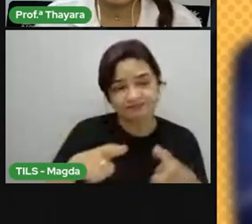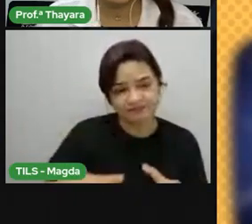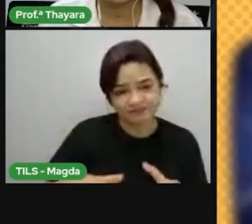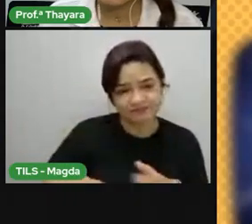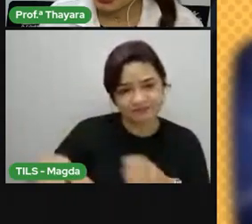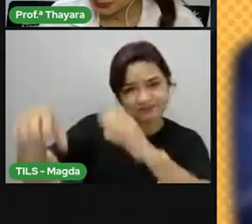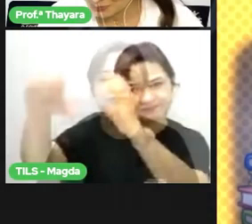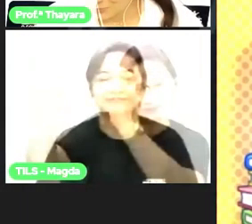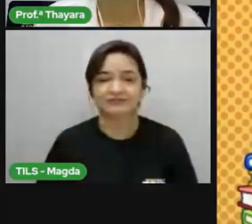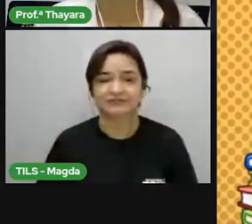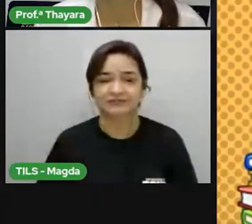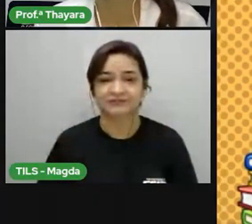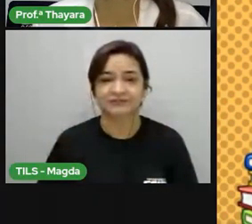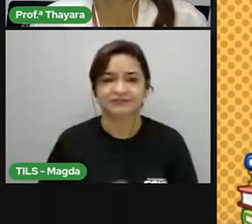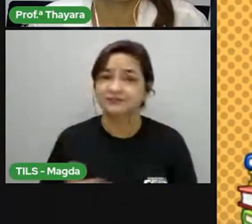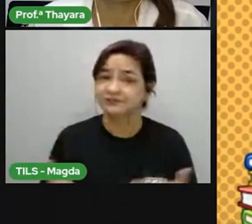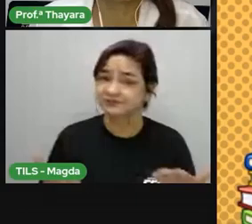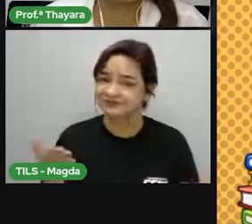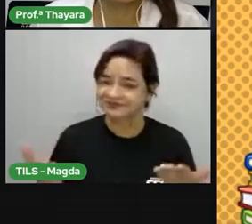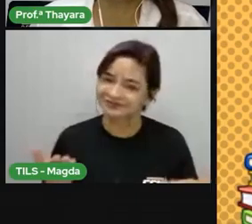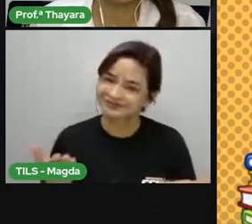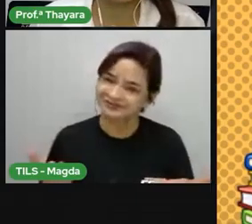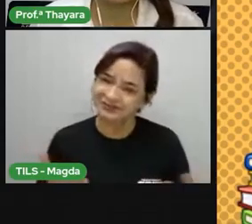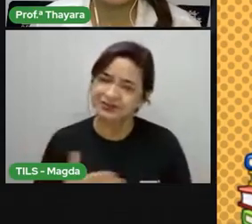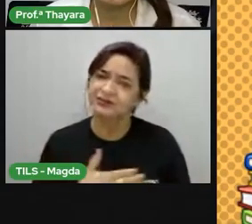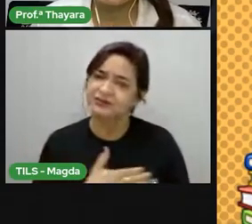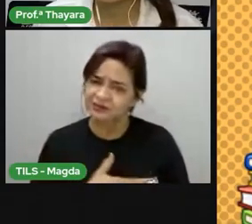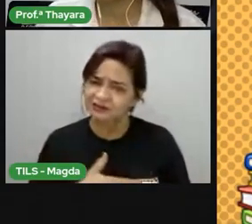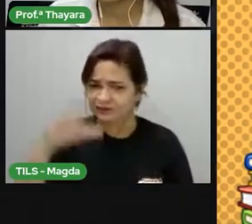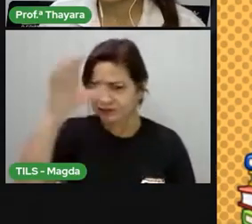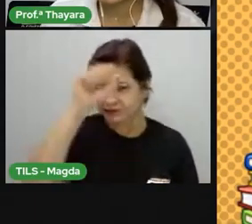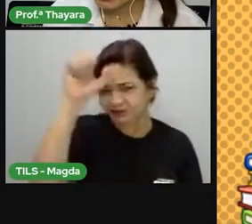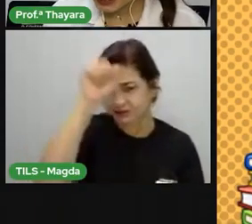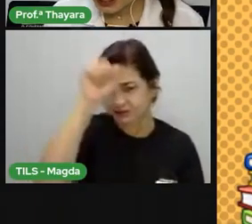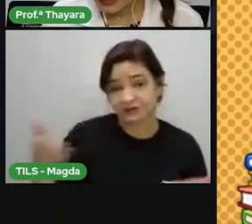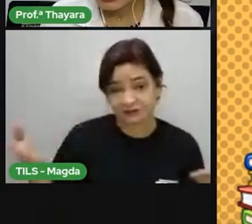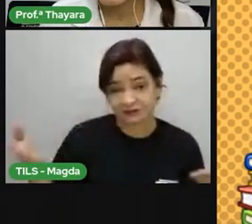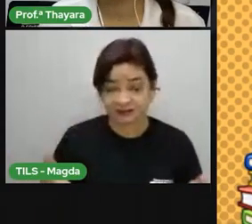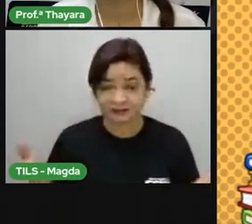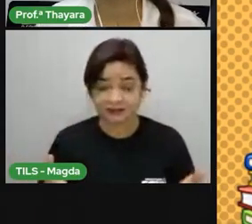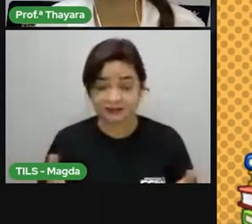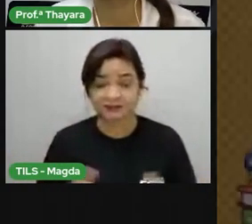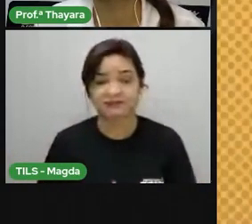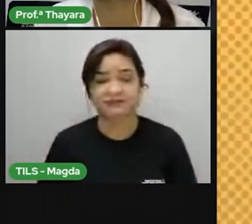Brasil todo. E aí, pessoal, vocês gostaram do que a gente aprendeu hoje?